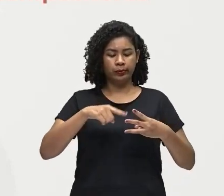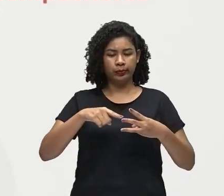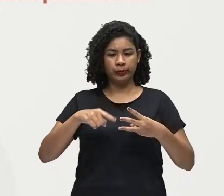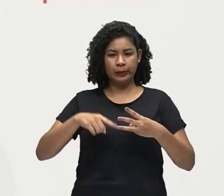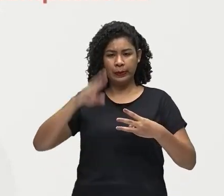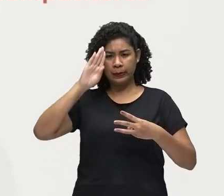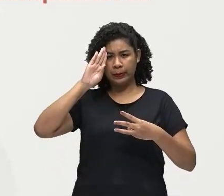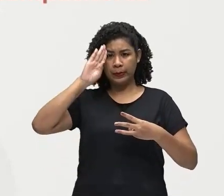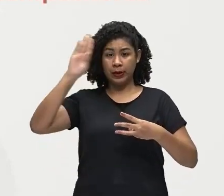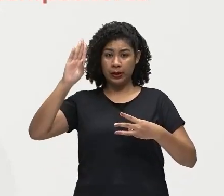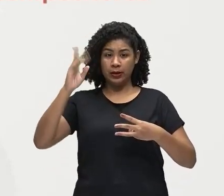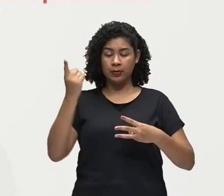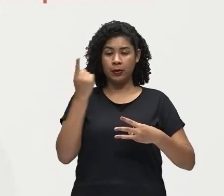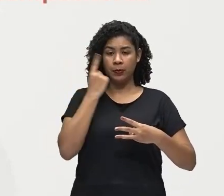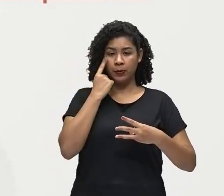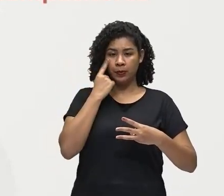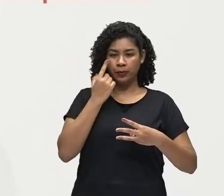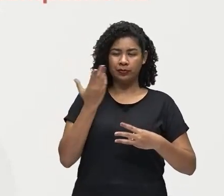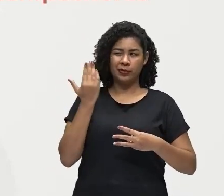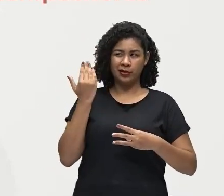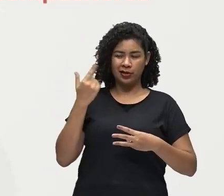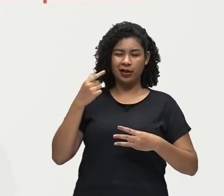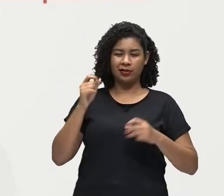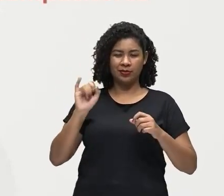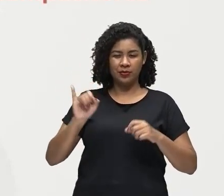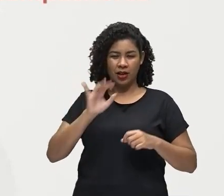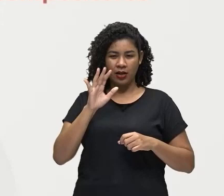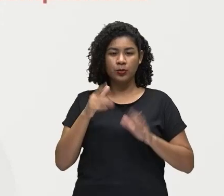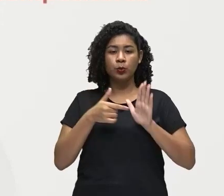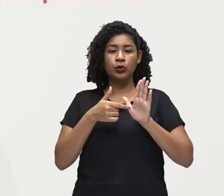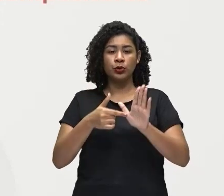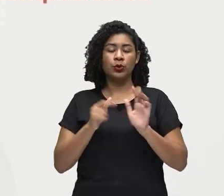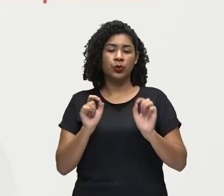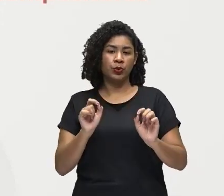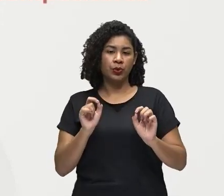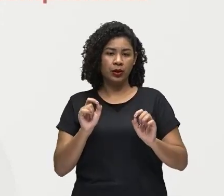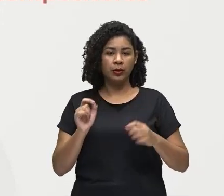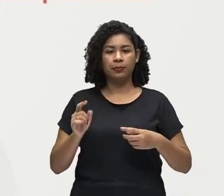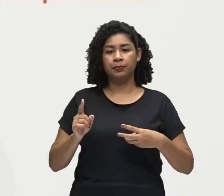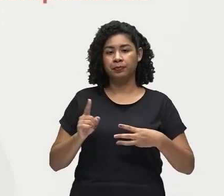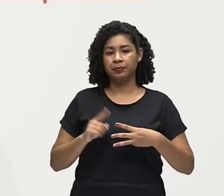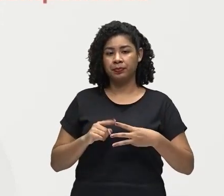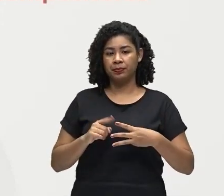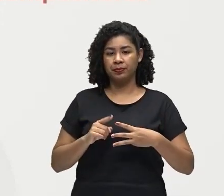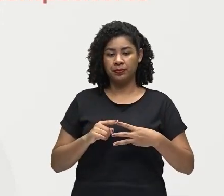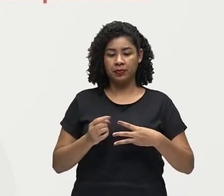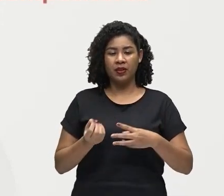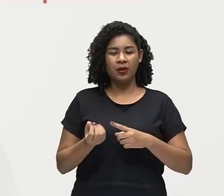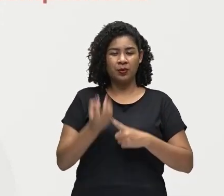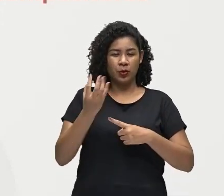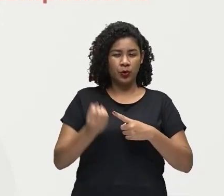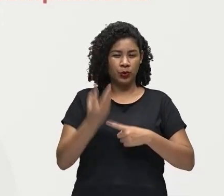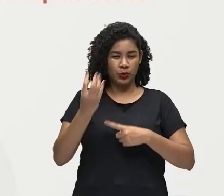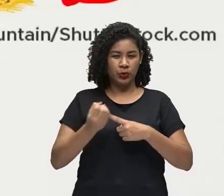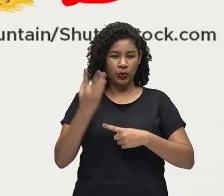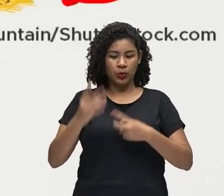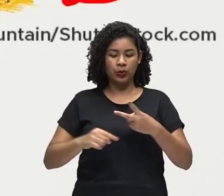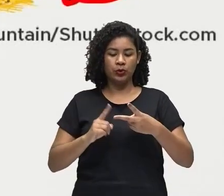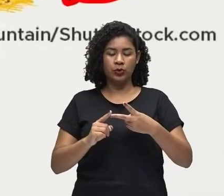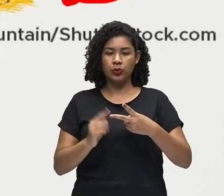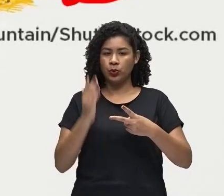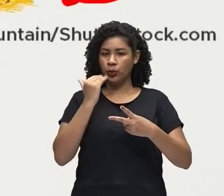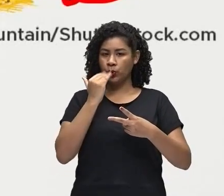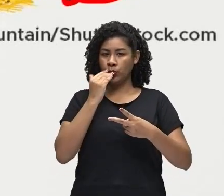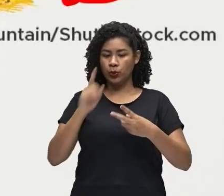gente observou agora há pouco naquela imagem anterior, a gente comentou um pouco mais sobre produtores, né, consumidores e